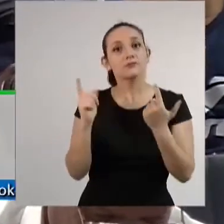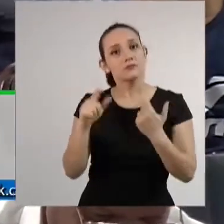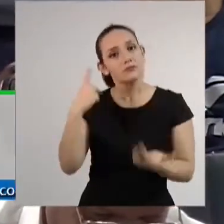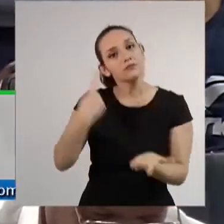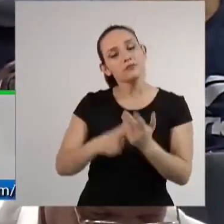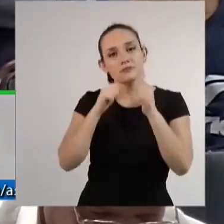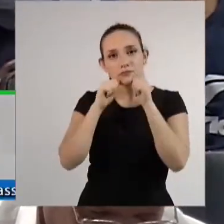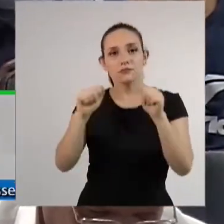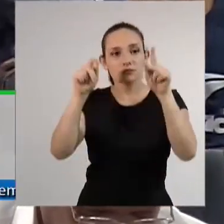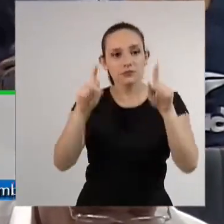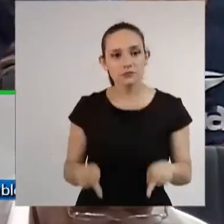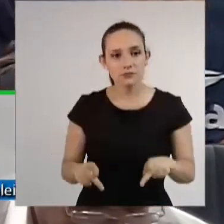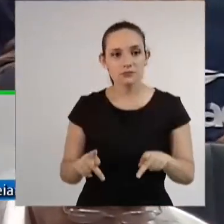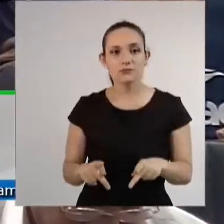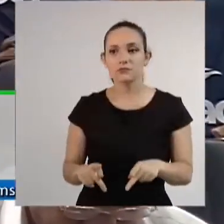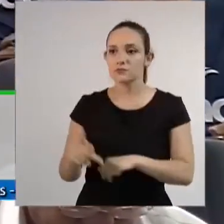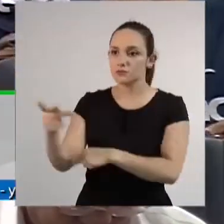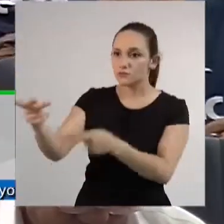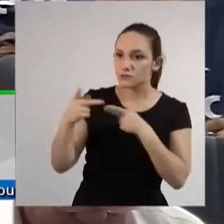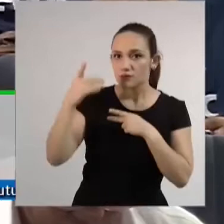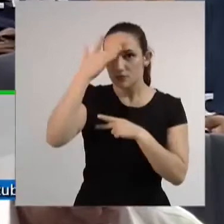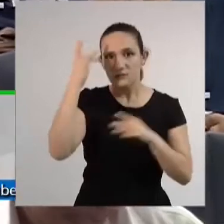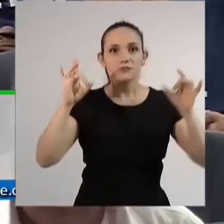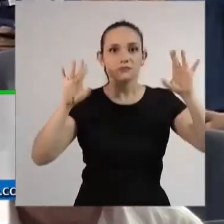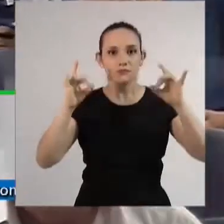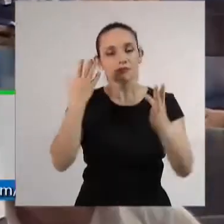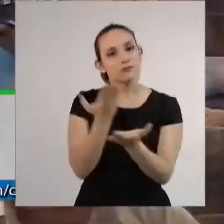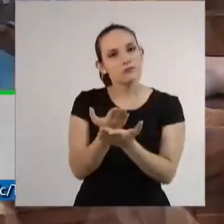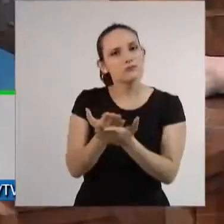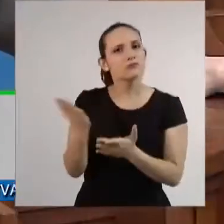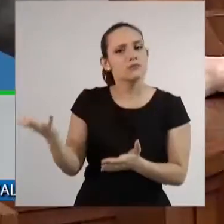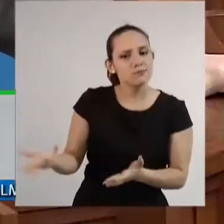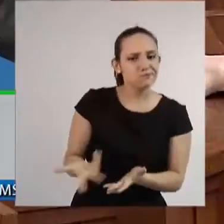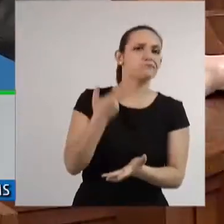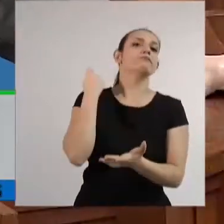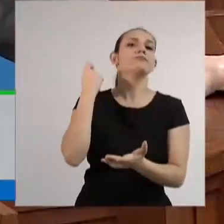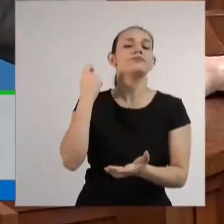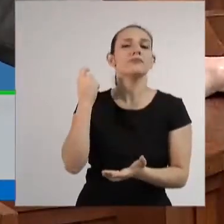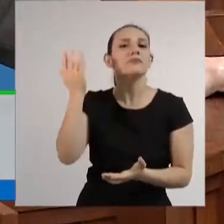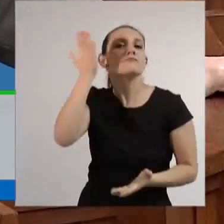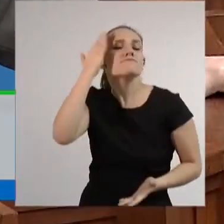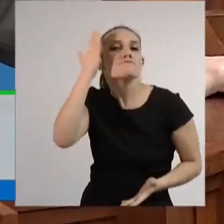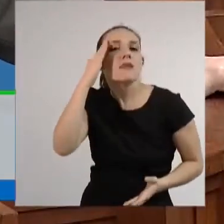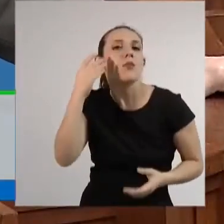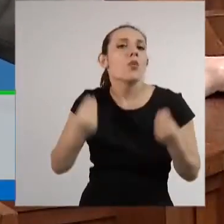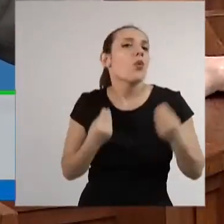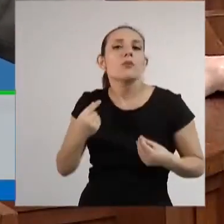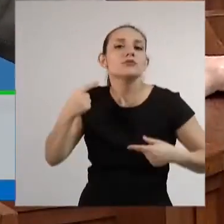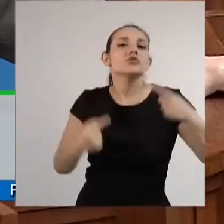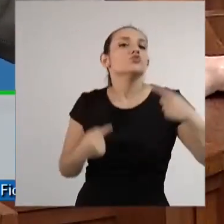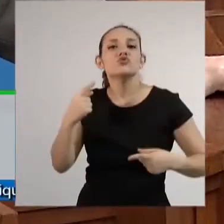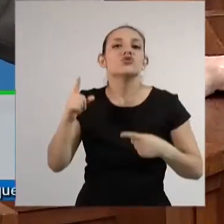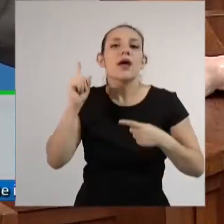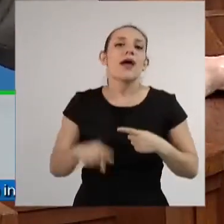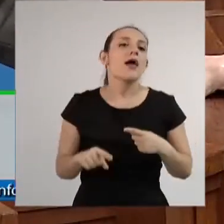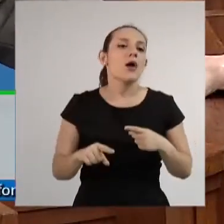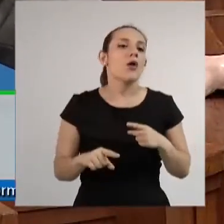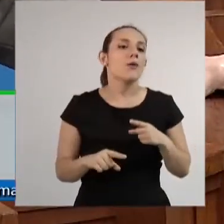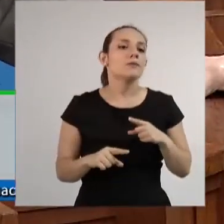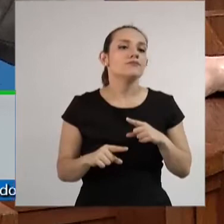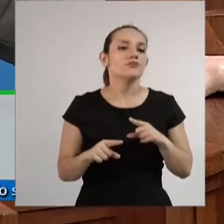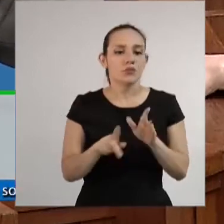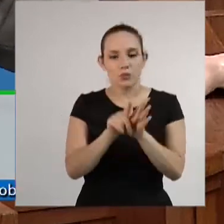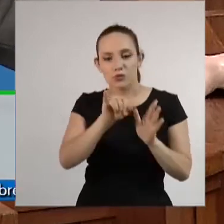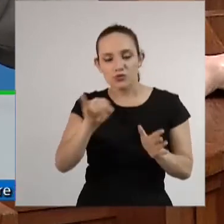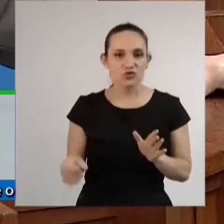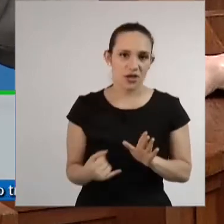esta casa especialistas no assunto, para que nós possamos discutir modelo tributário que